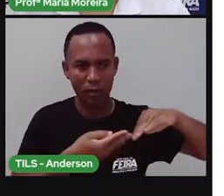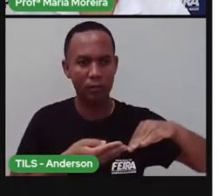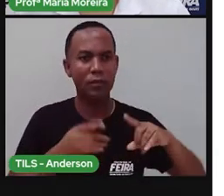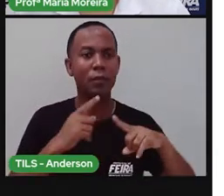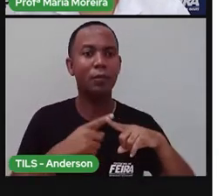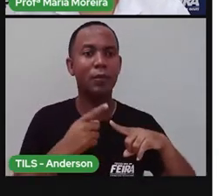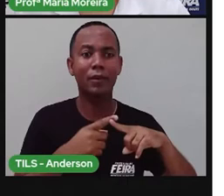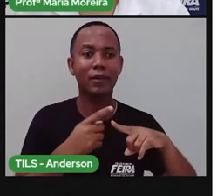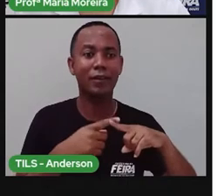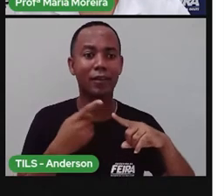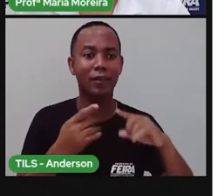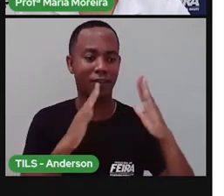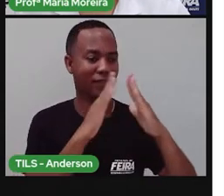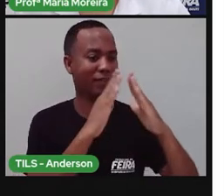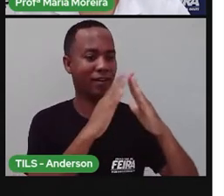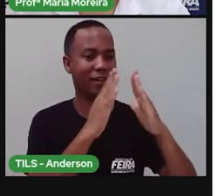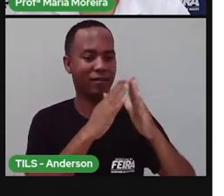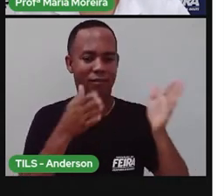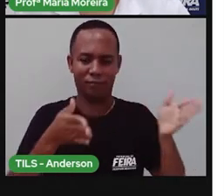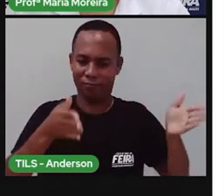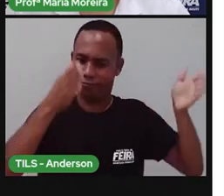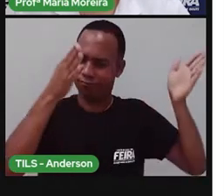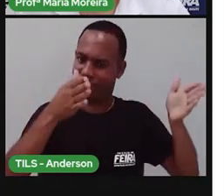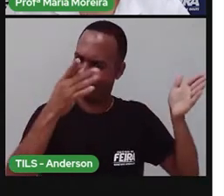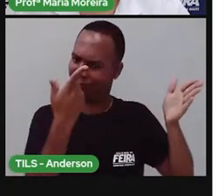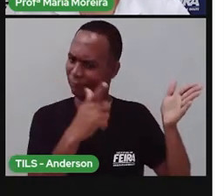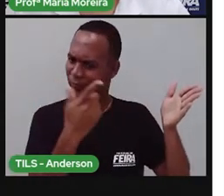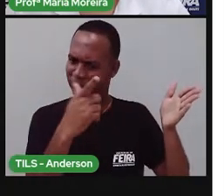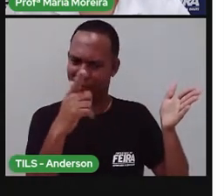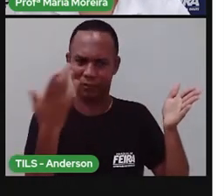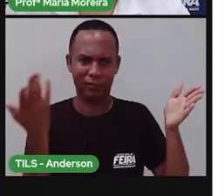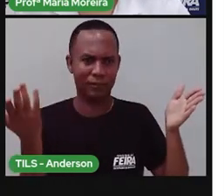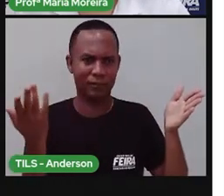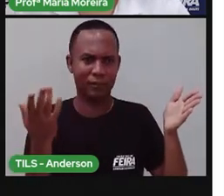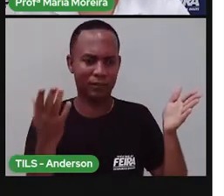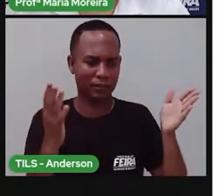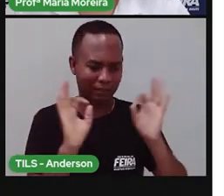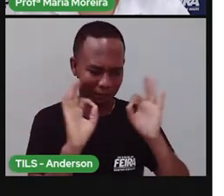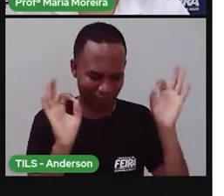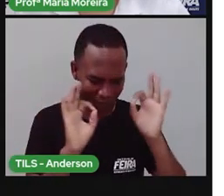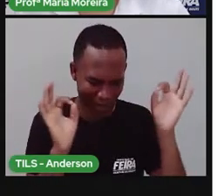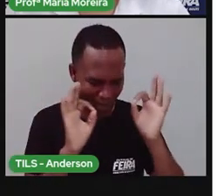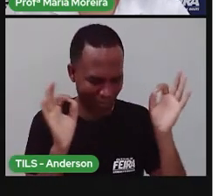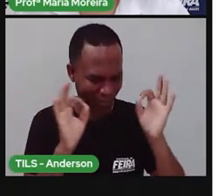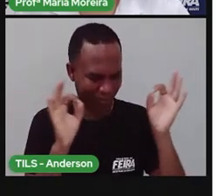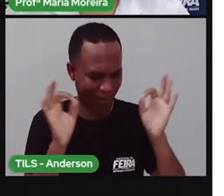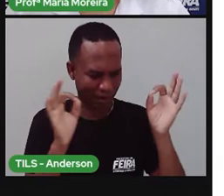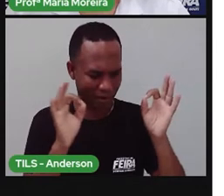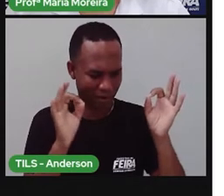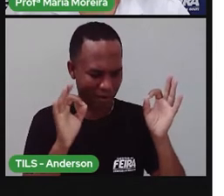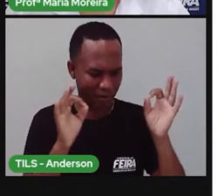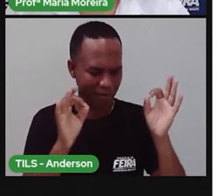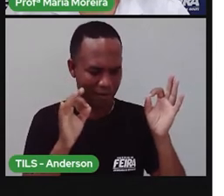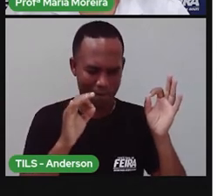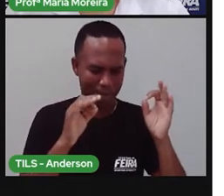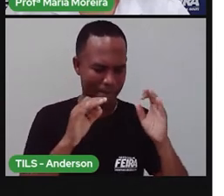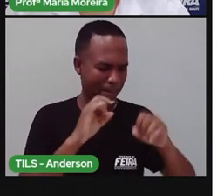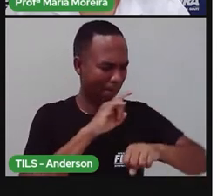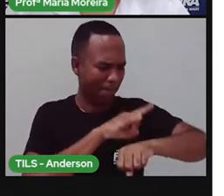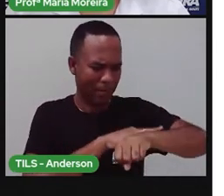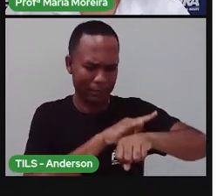Porque na casa não tinha parede. Ninguém podia fazer pipi,